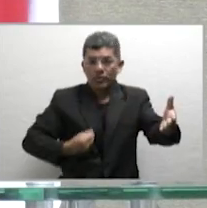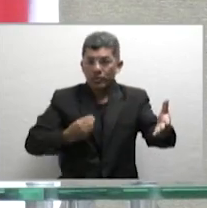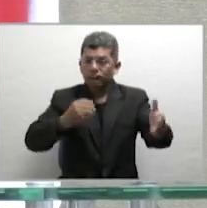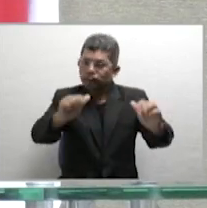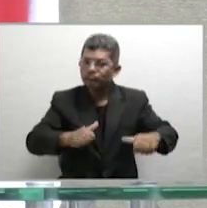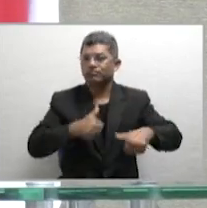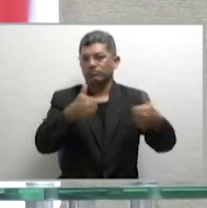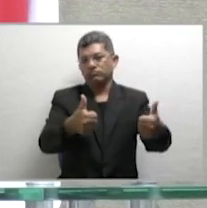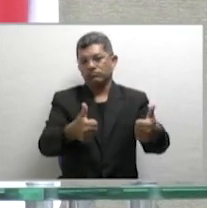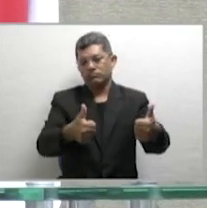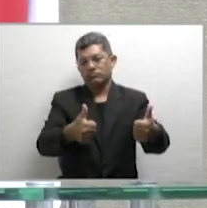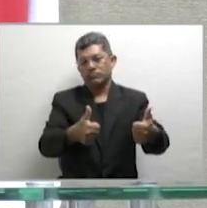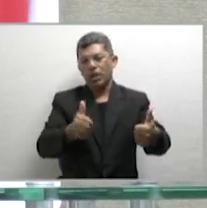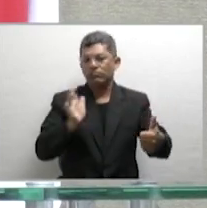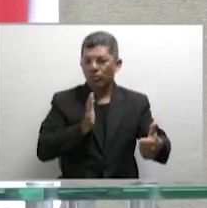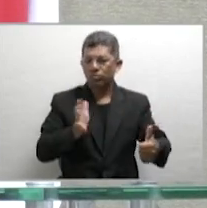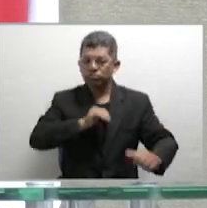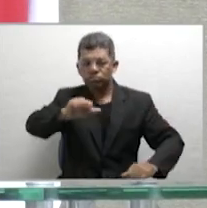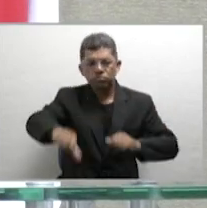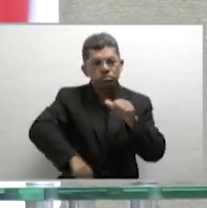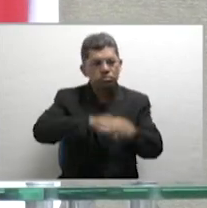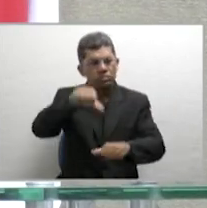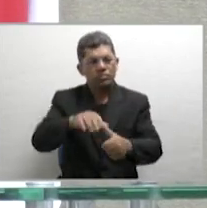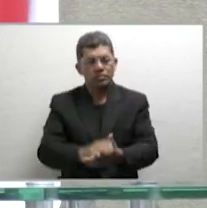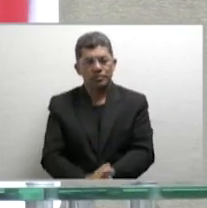interior, tenha prosperidade no interior.